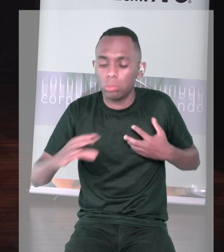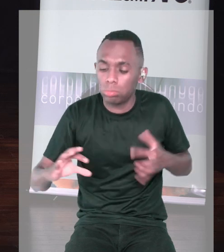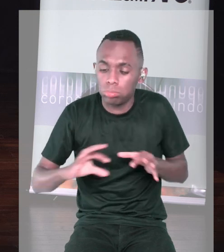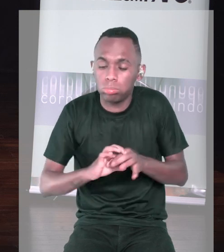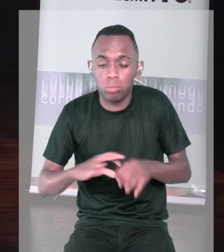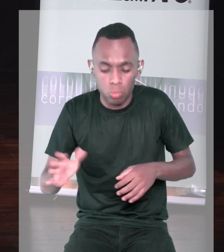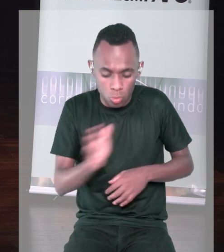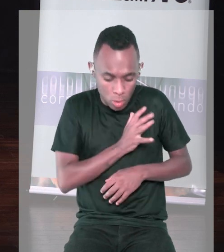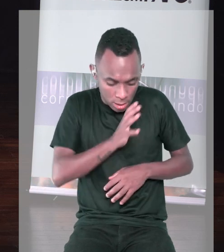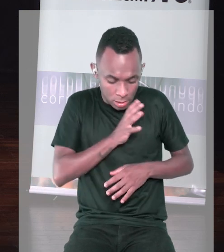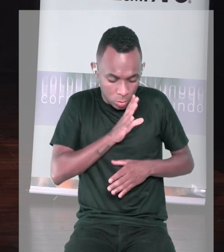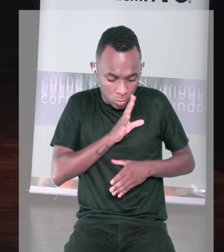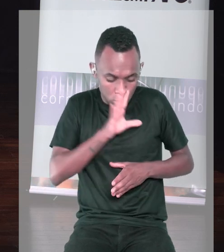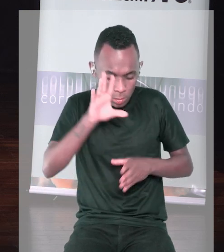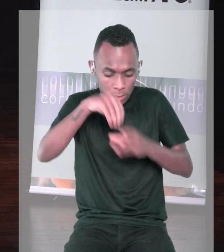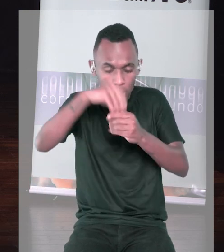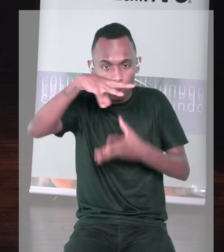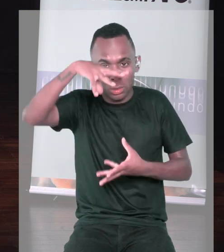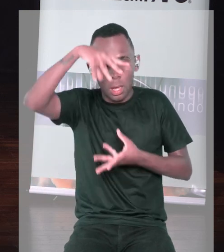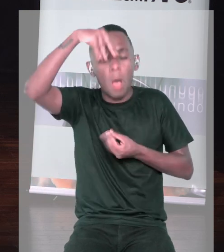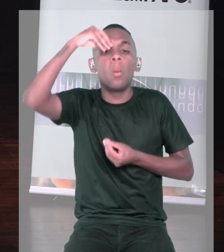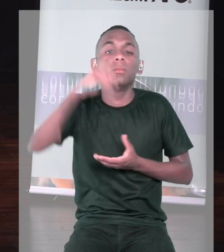material a um coração da alma.